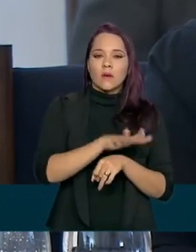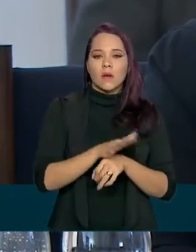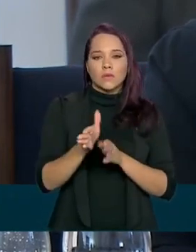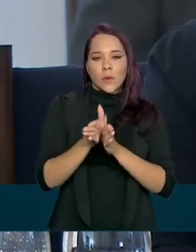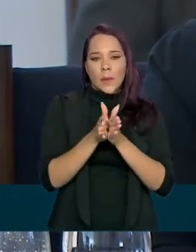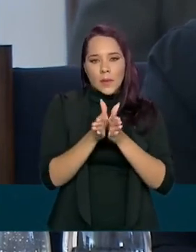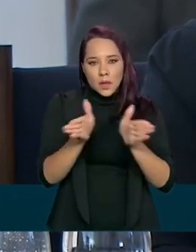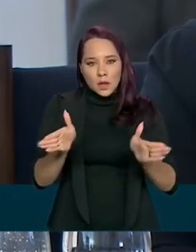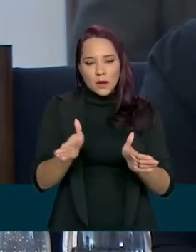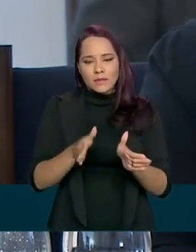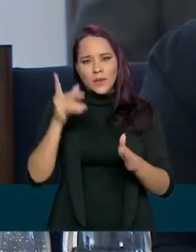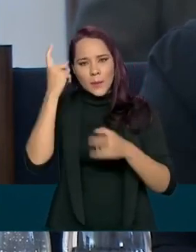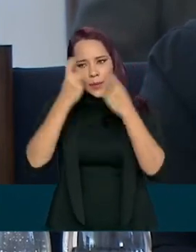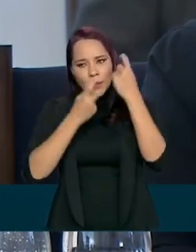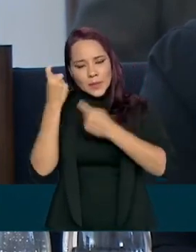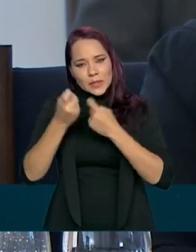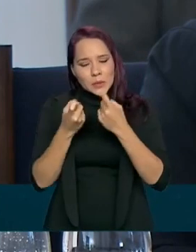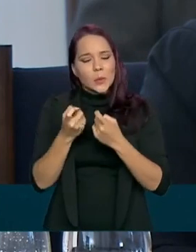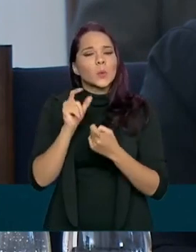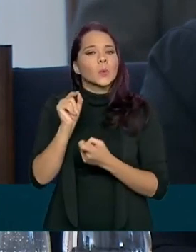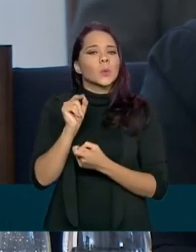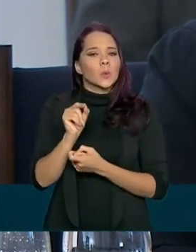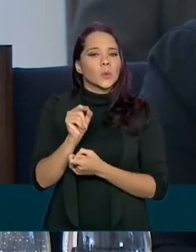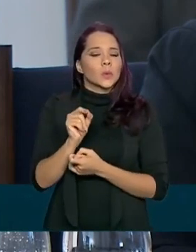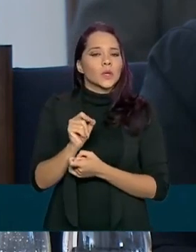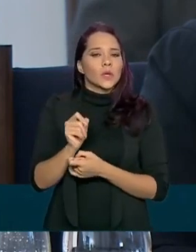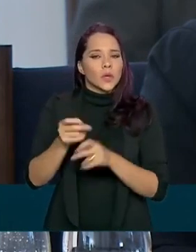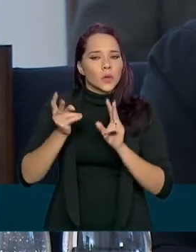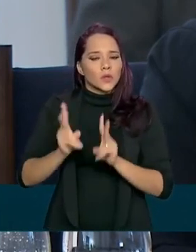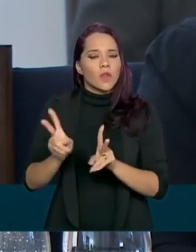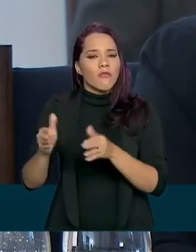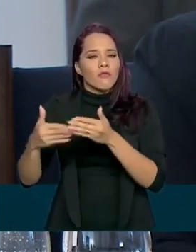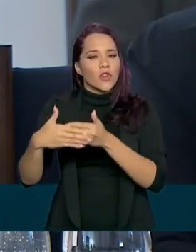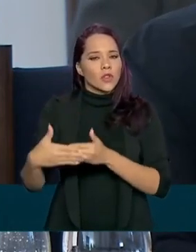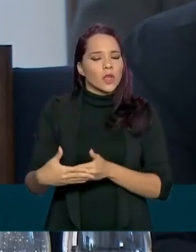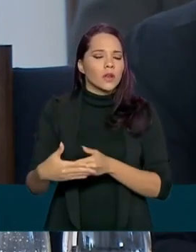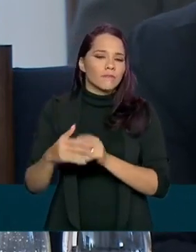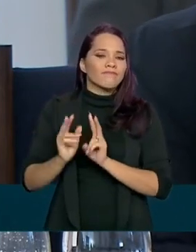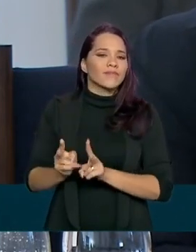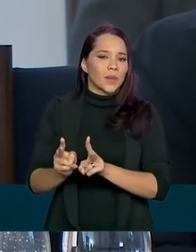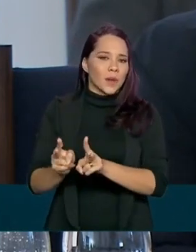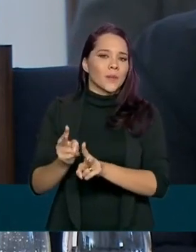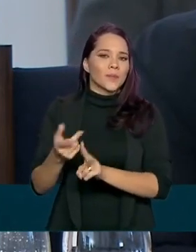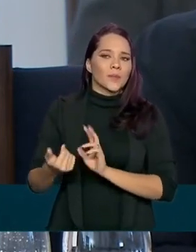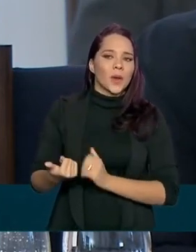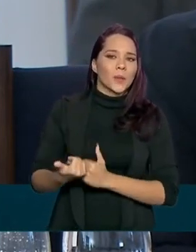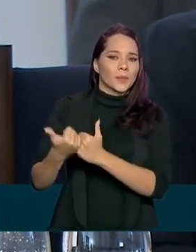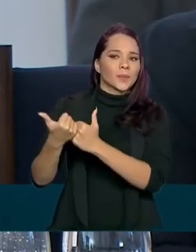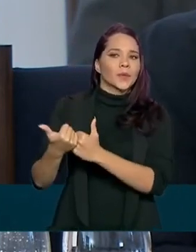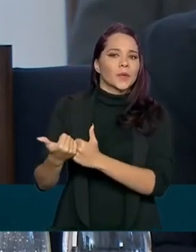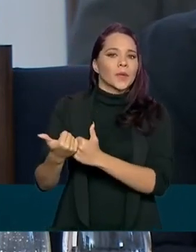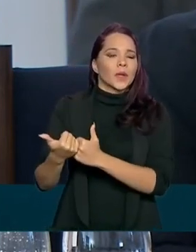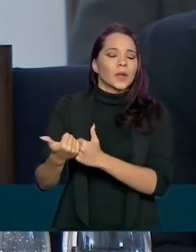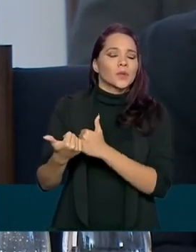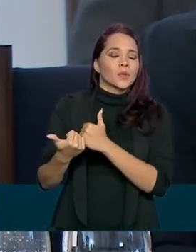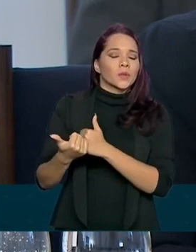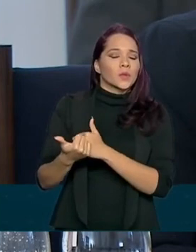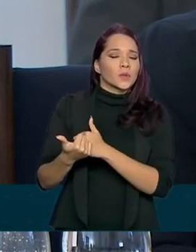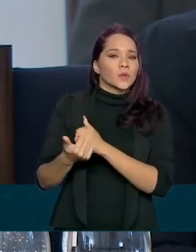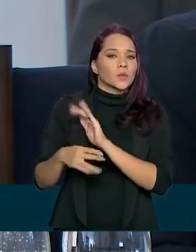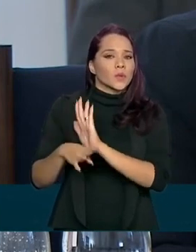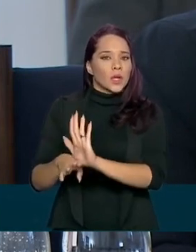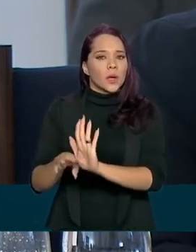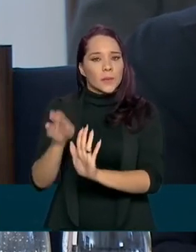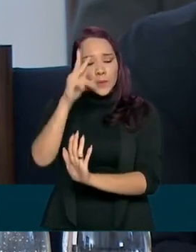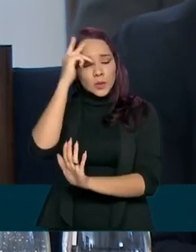tão preocupação por exemplo em manter a fronteiras funcionando em benefício das populações de fronteira muito